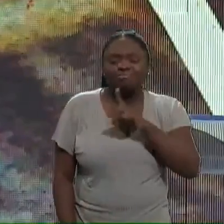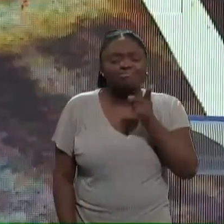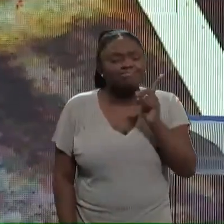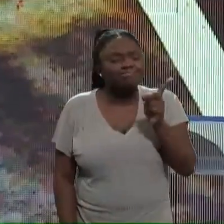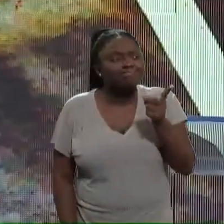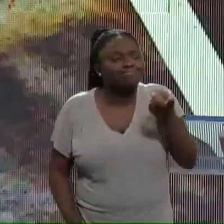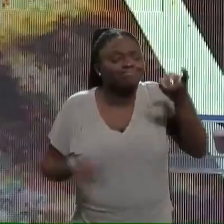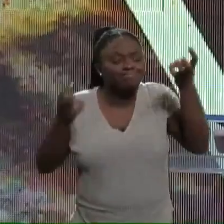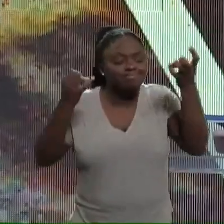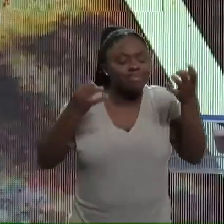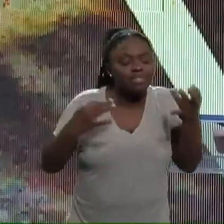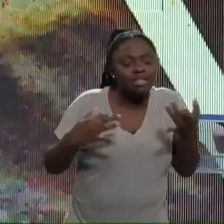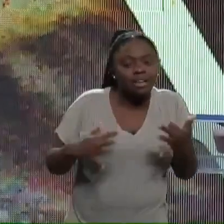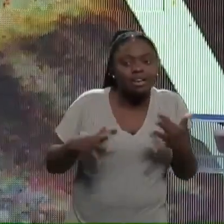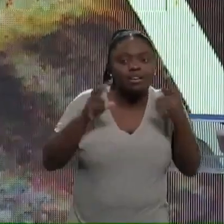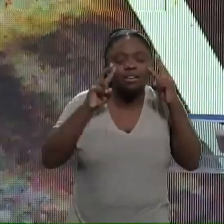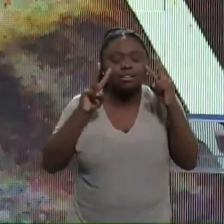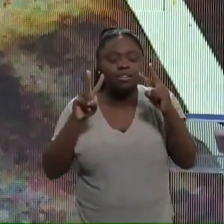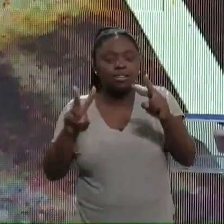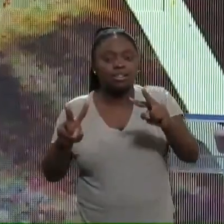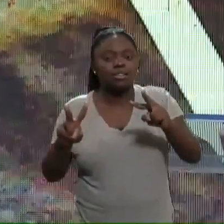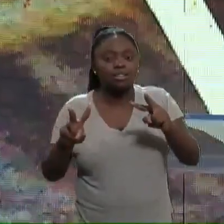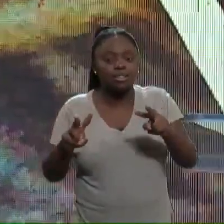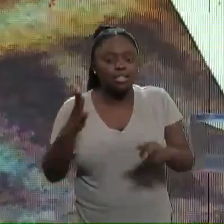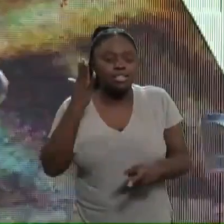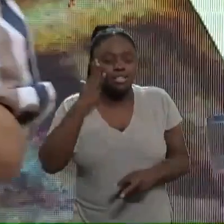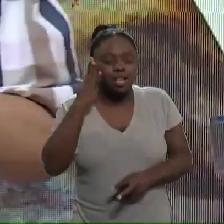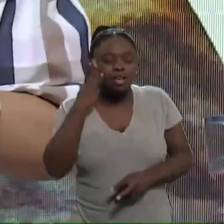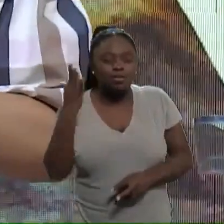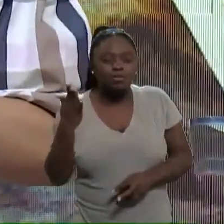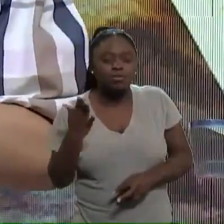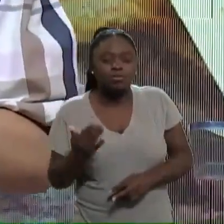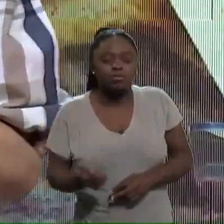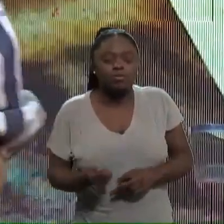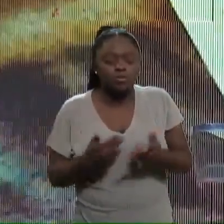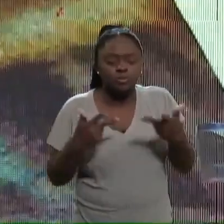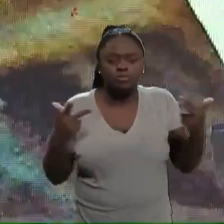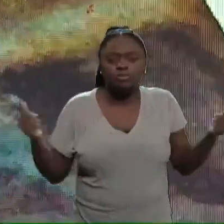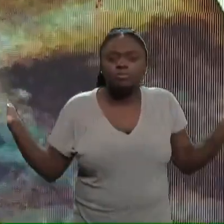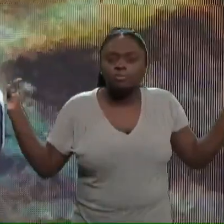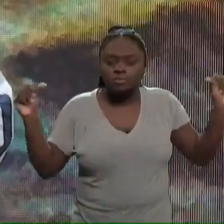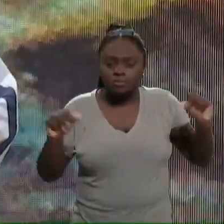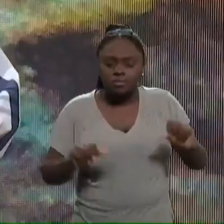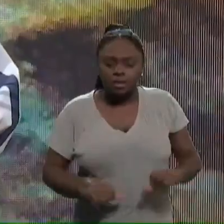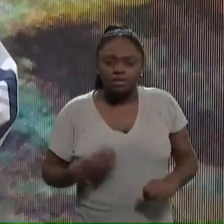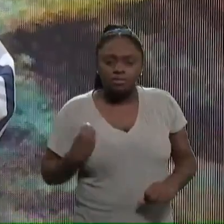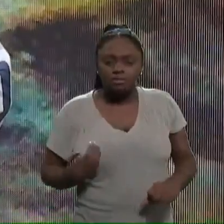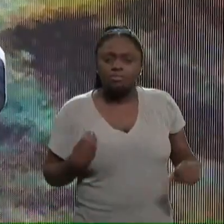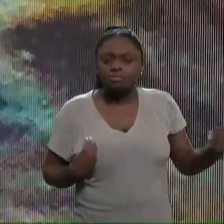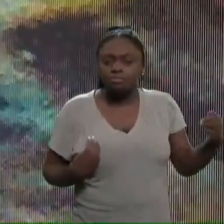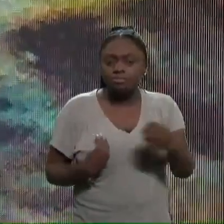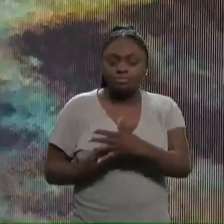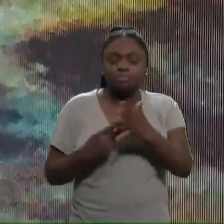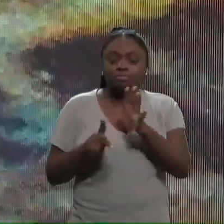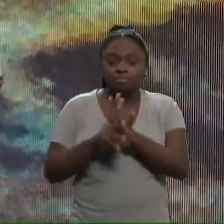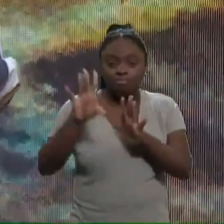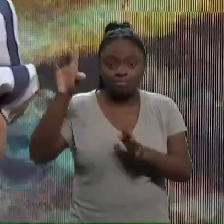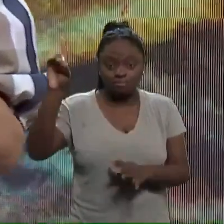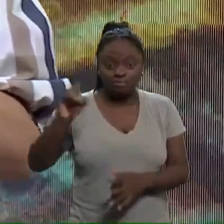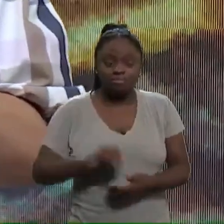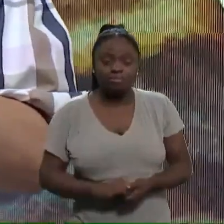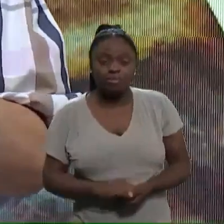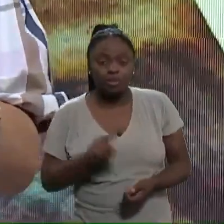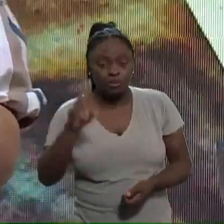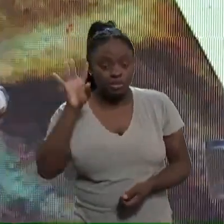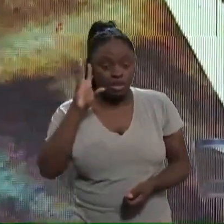nem mensurar e nem enxergar. Sabe o que que uma das coisas que é o pior para viver o novo de Deus? Quando você acha